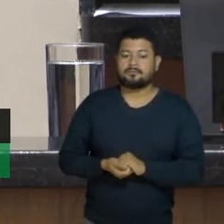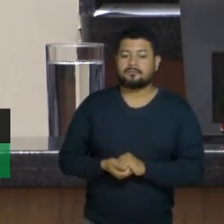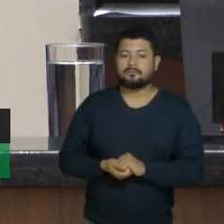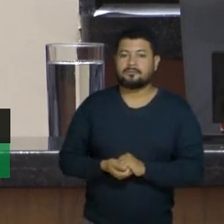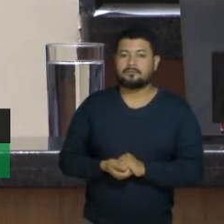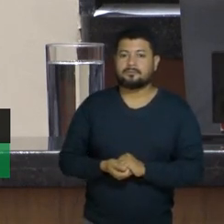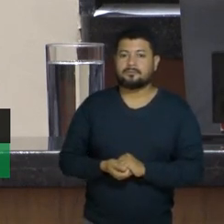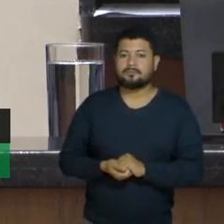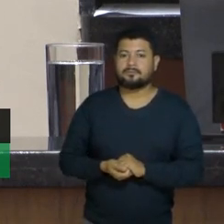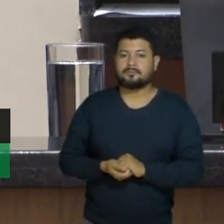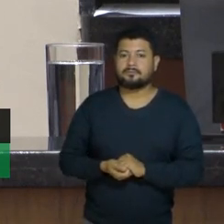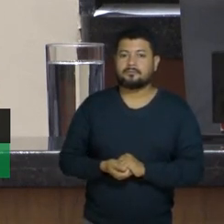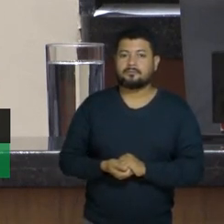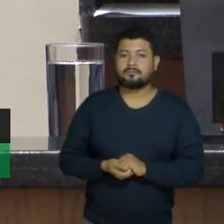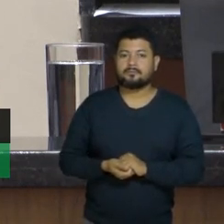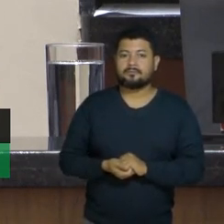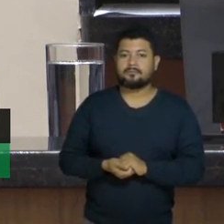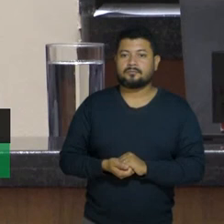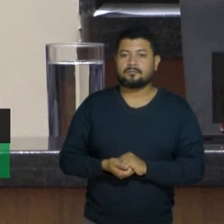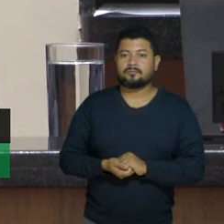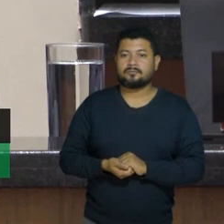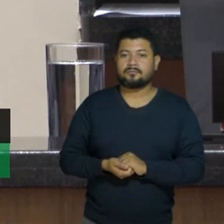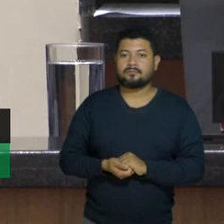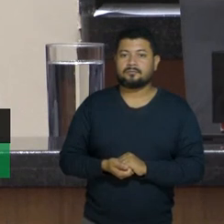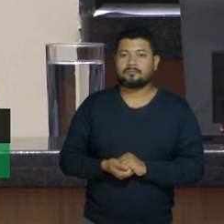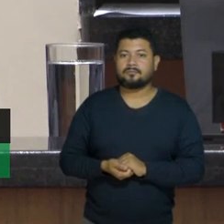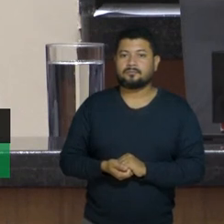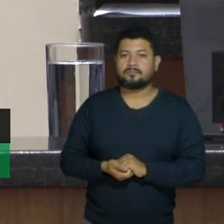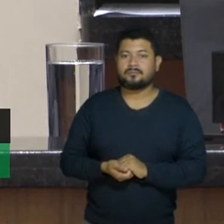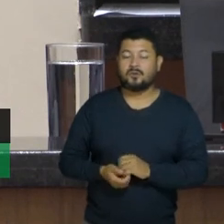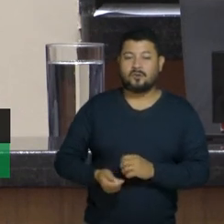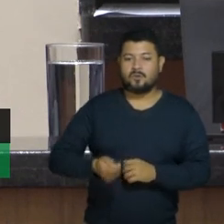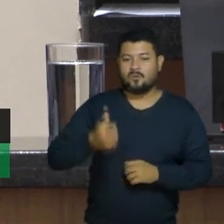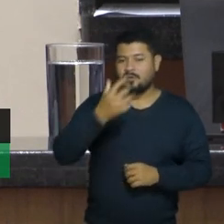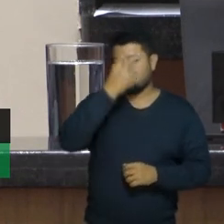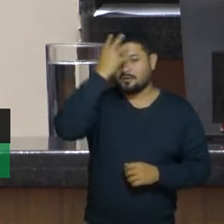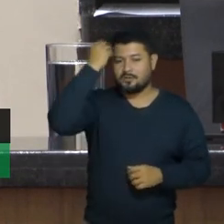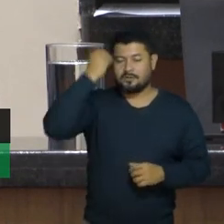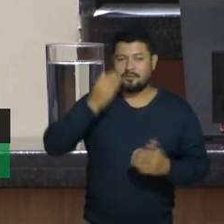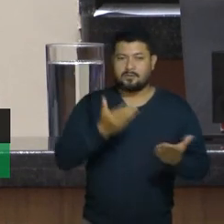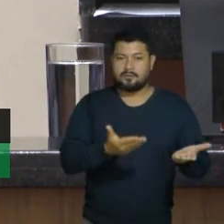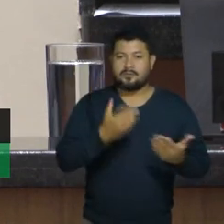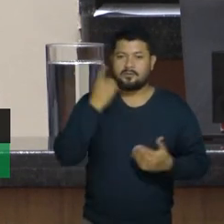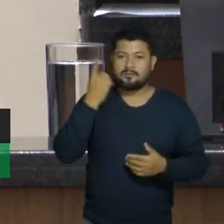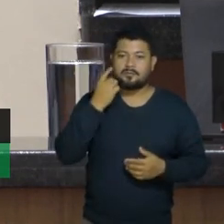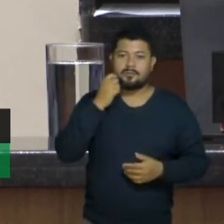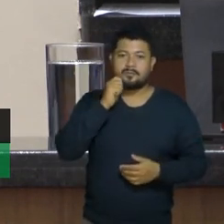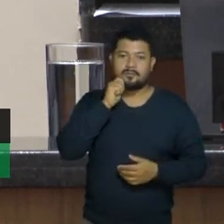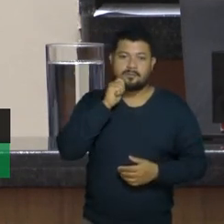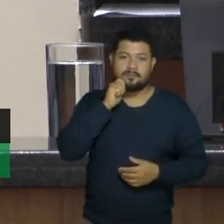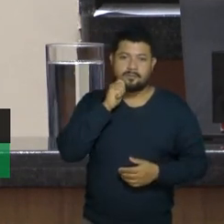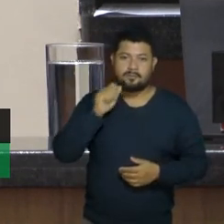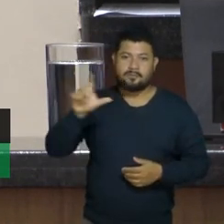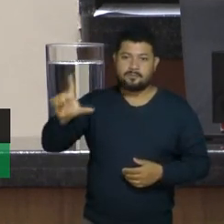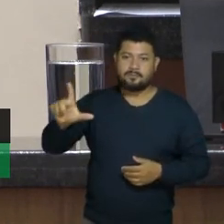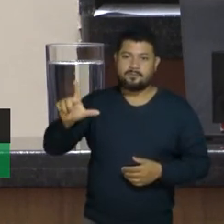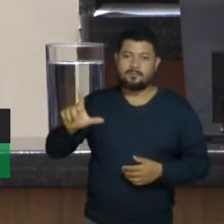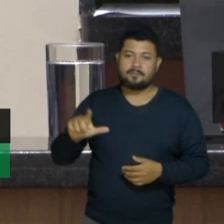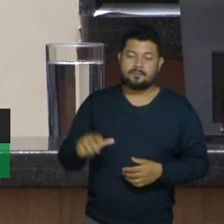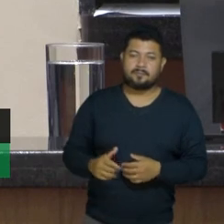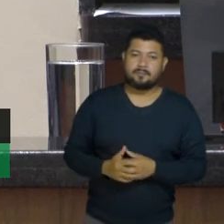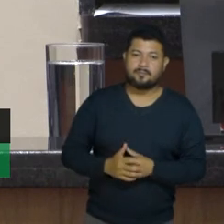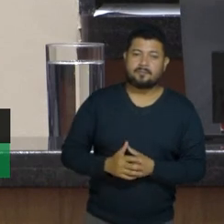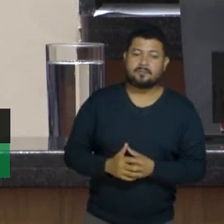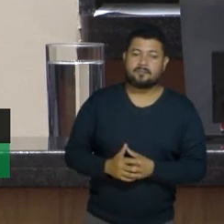vamos lá então. Quase ia passar batido o deputado Antídio Lunelli. Vossa Excelência,